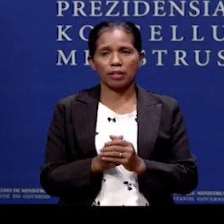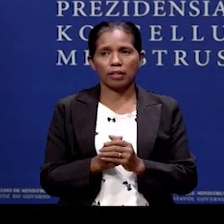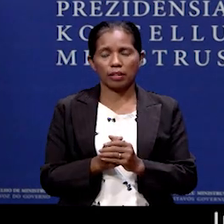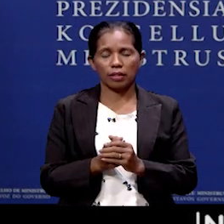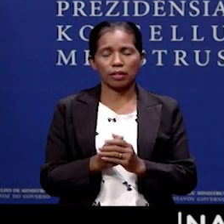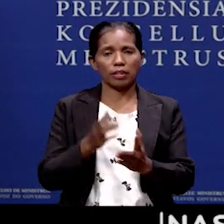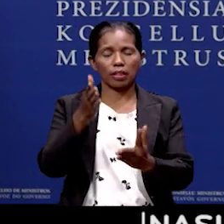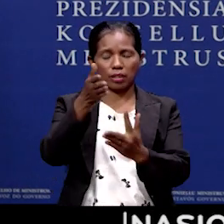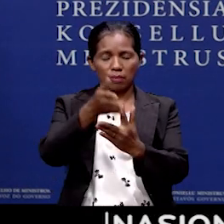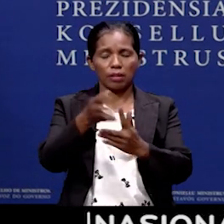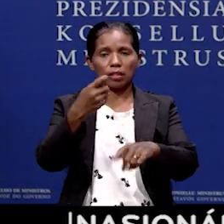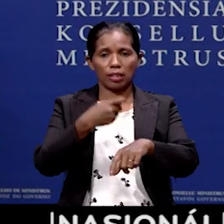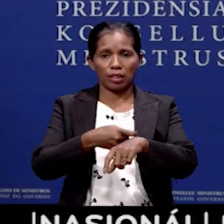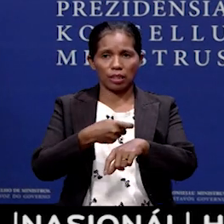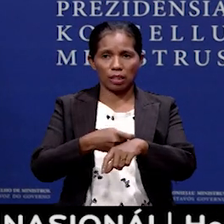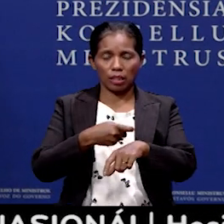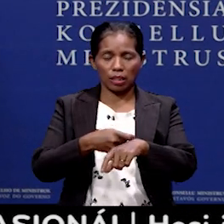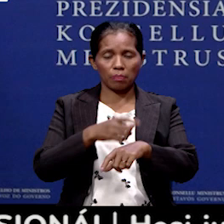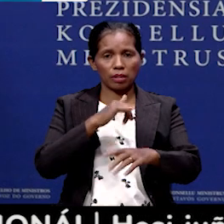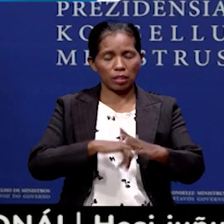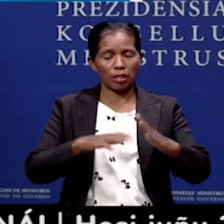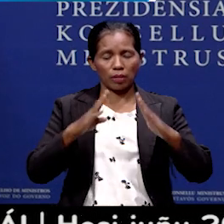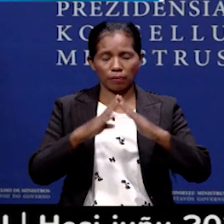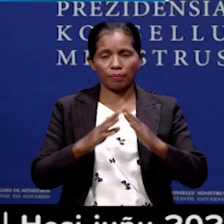O município